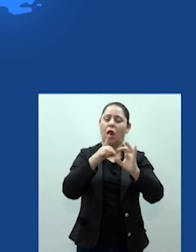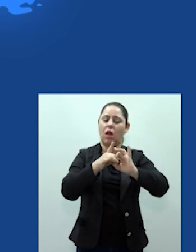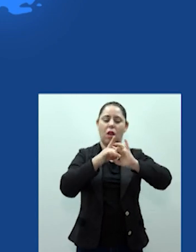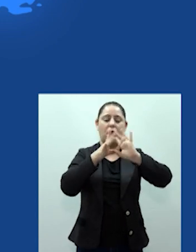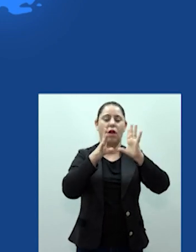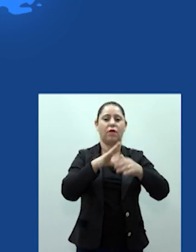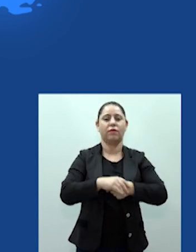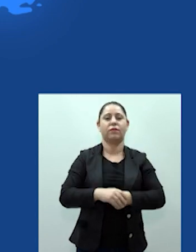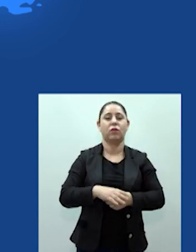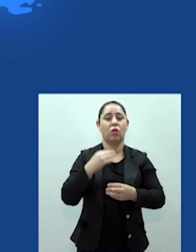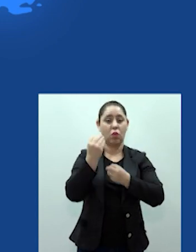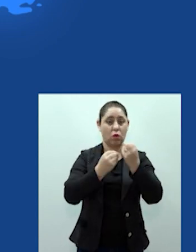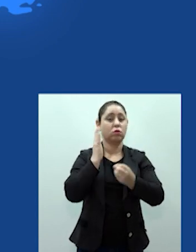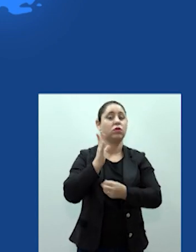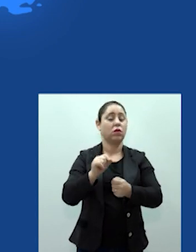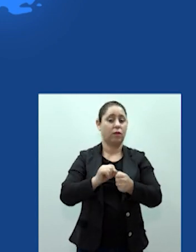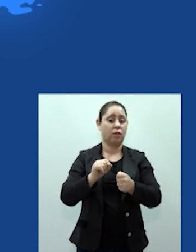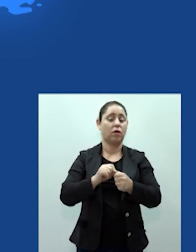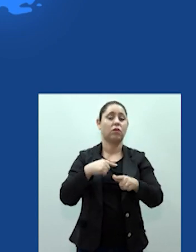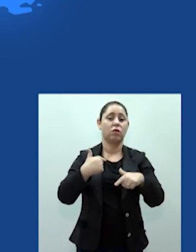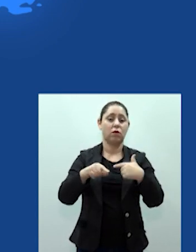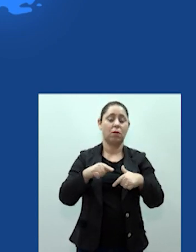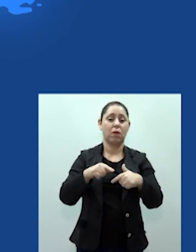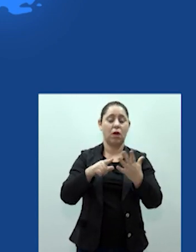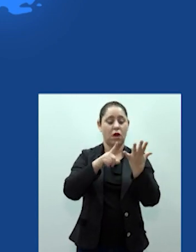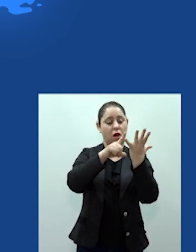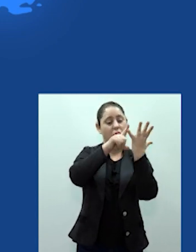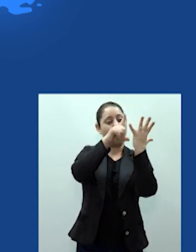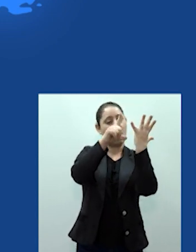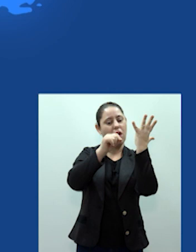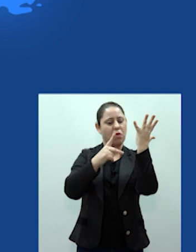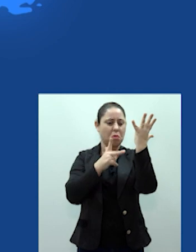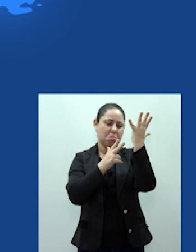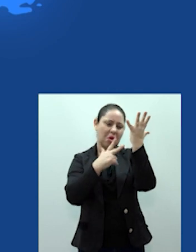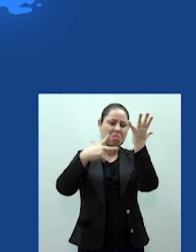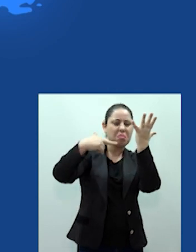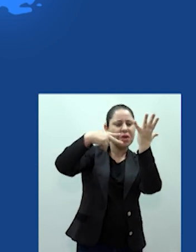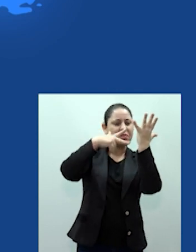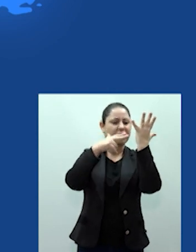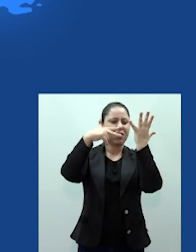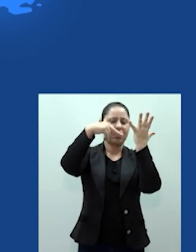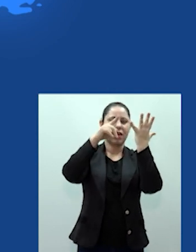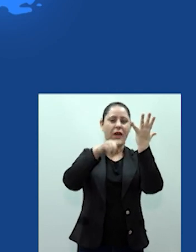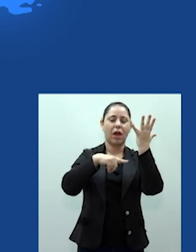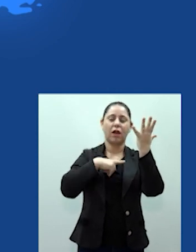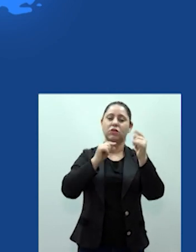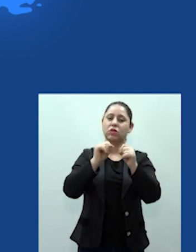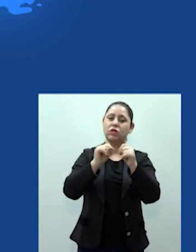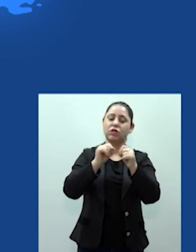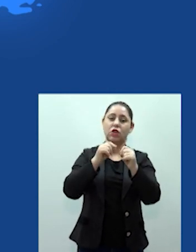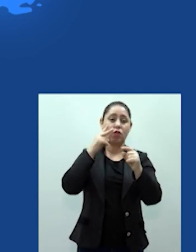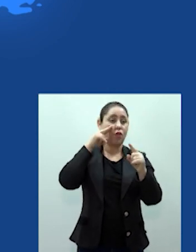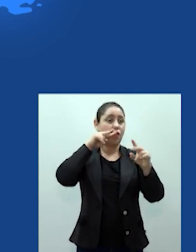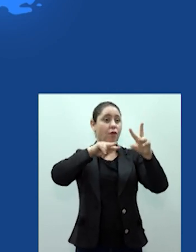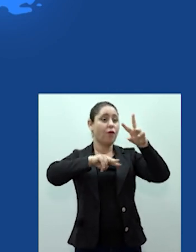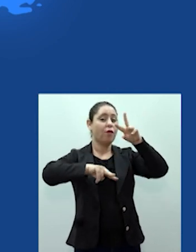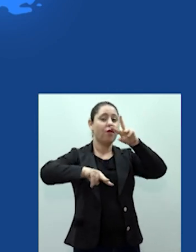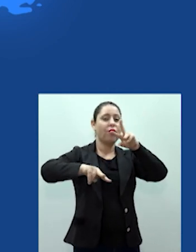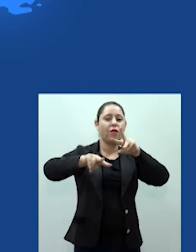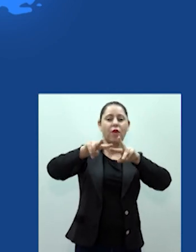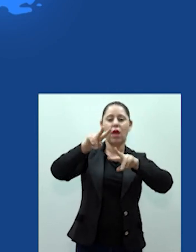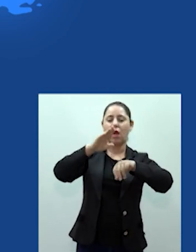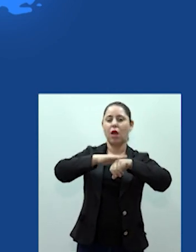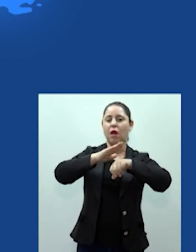agulha, bordado livre. E como eu já tinha feito esse trabalho na folha de recorte, e já estava com essa questão de ver